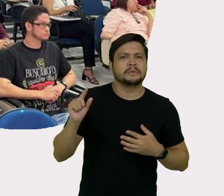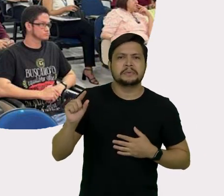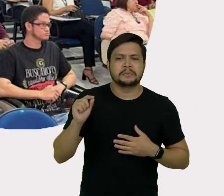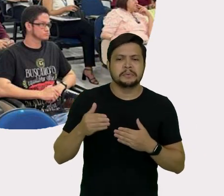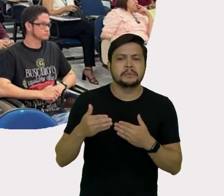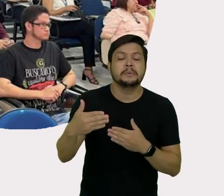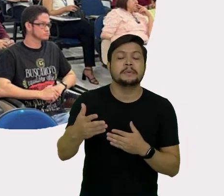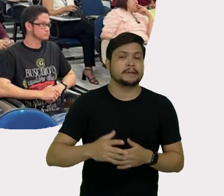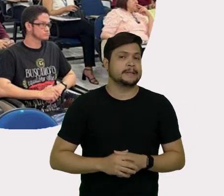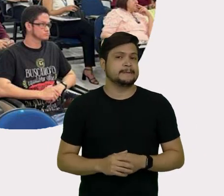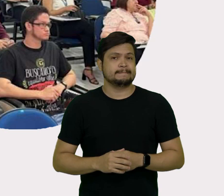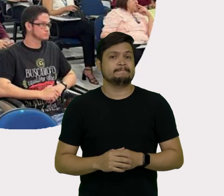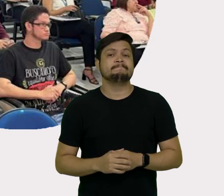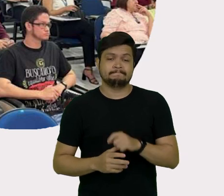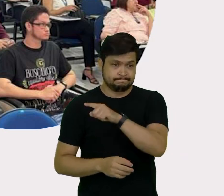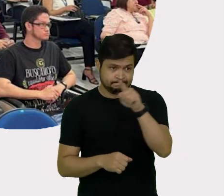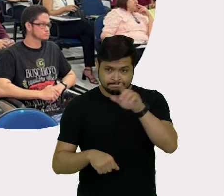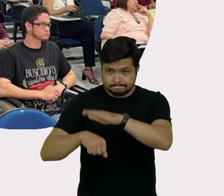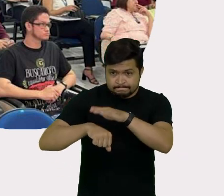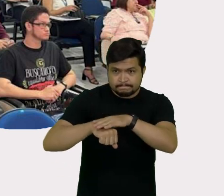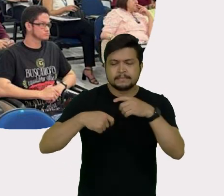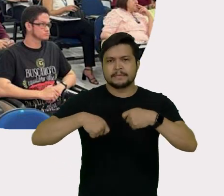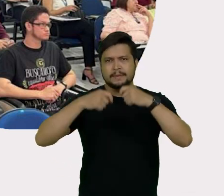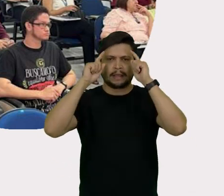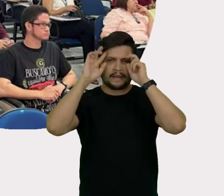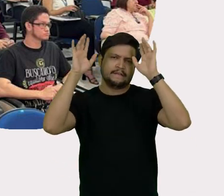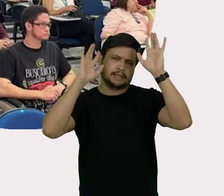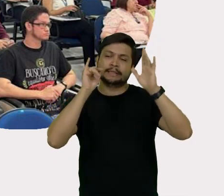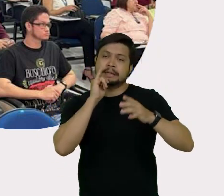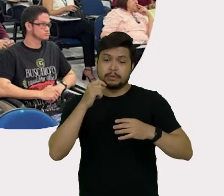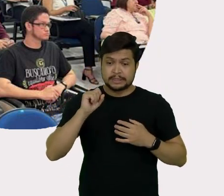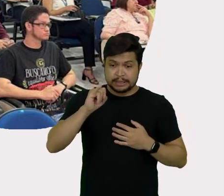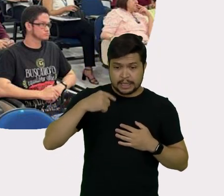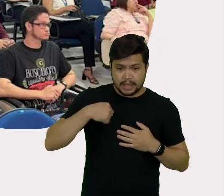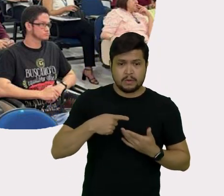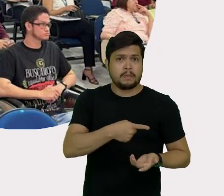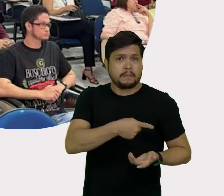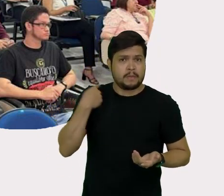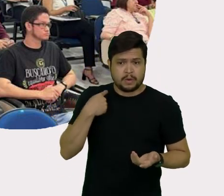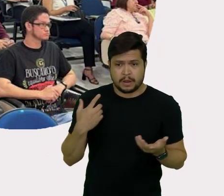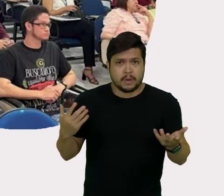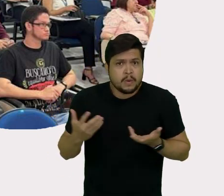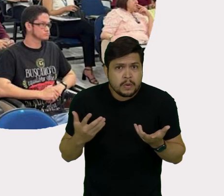Essa é uma pergunta boa que a gente deve se fazer para a vida. Tipo, se eu deixasse de